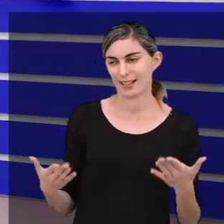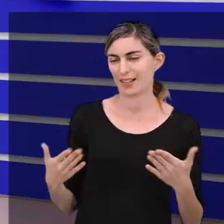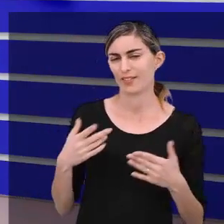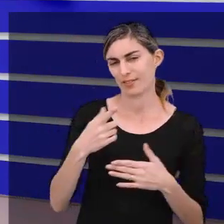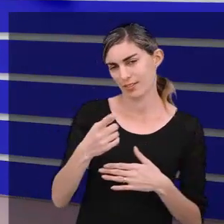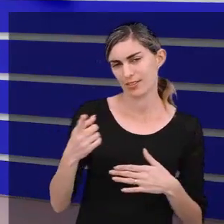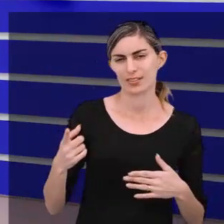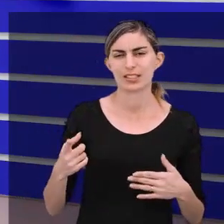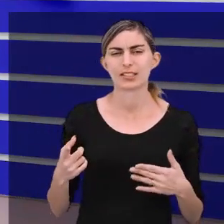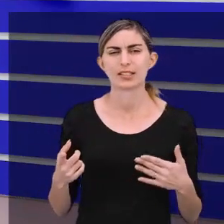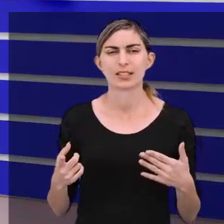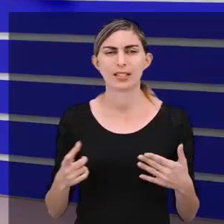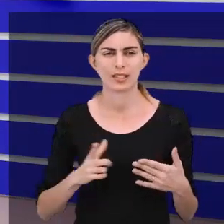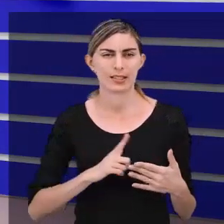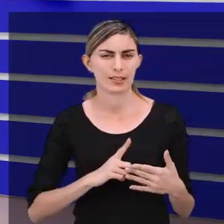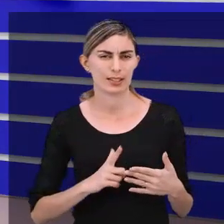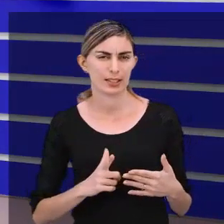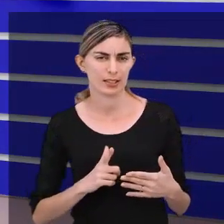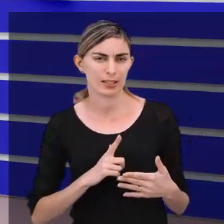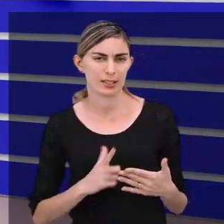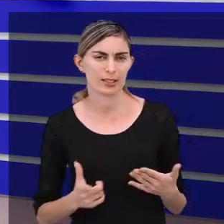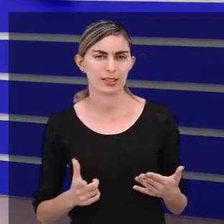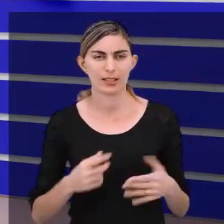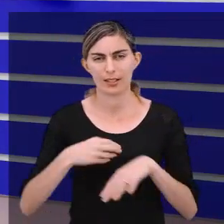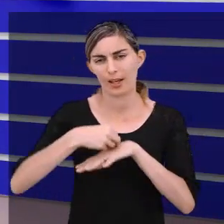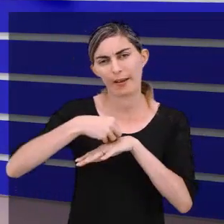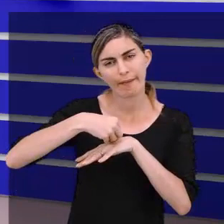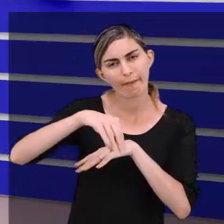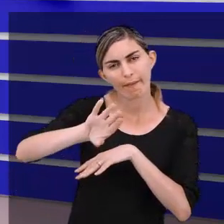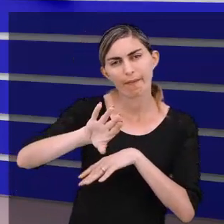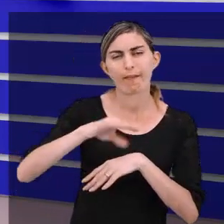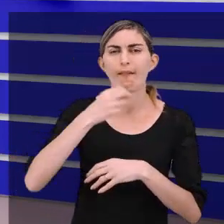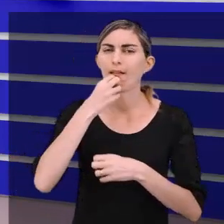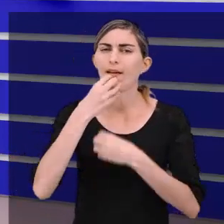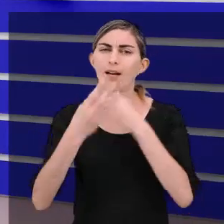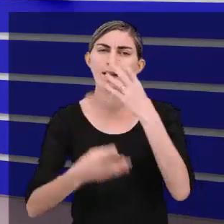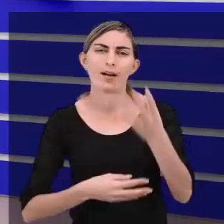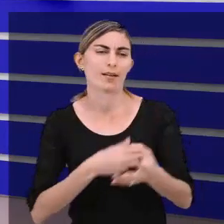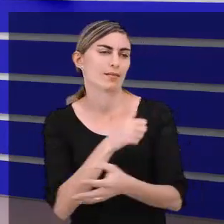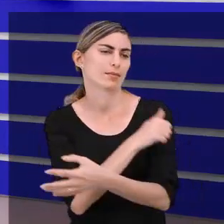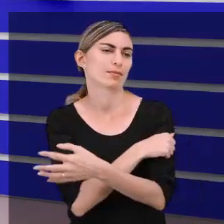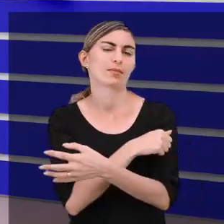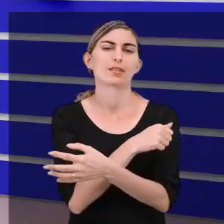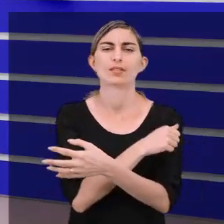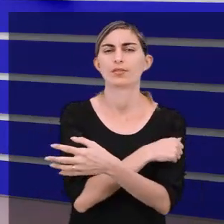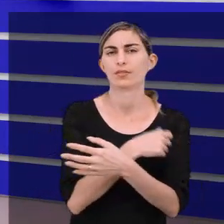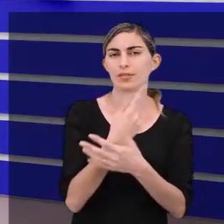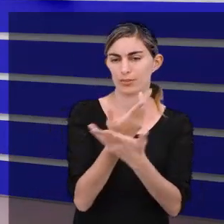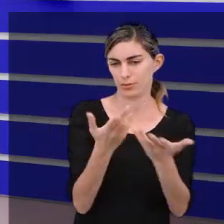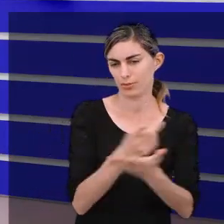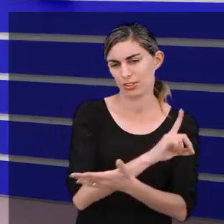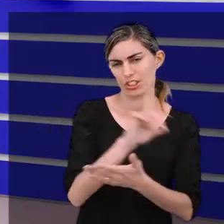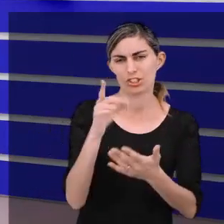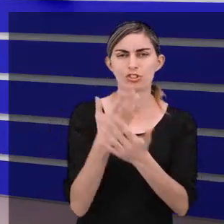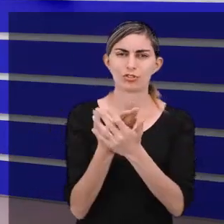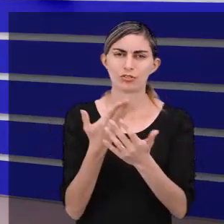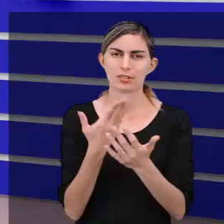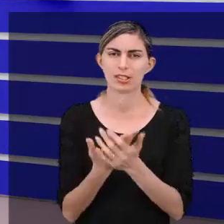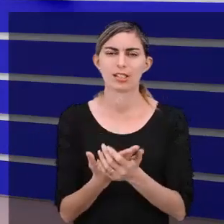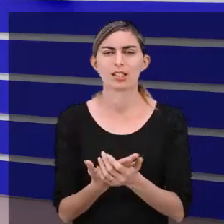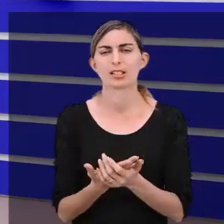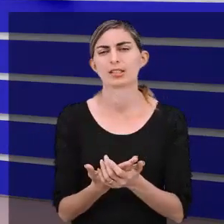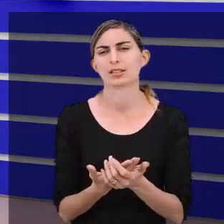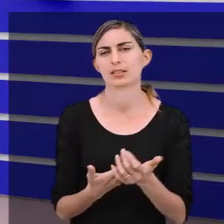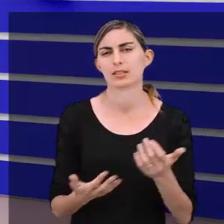Assim, você tem assim um recadinho para dar para os alunos nesse sentido, né? Para o estudante